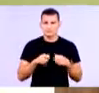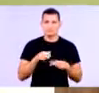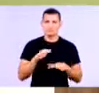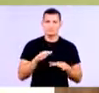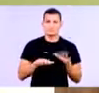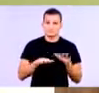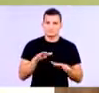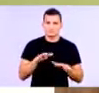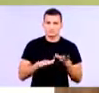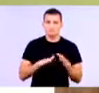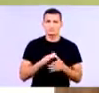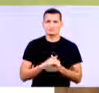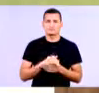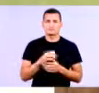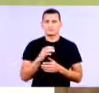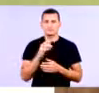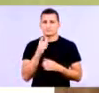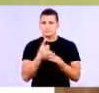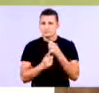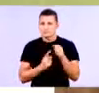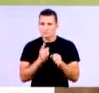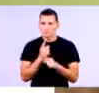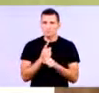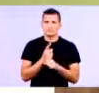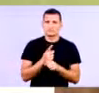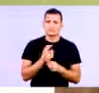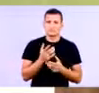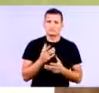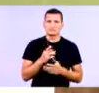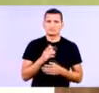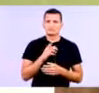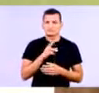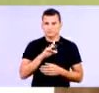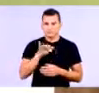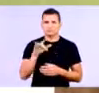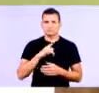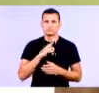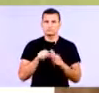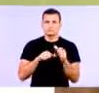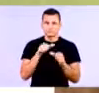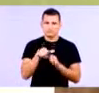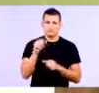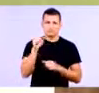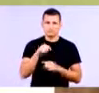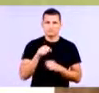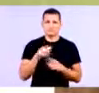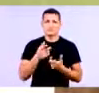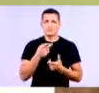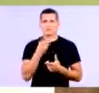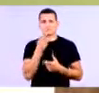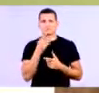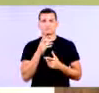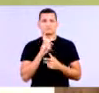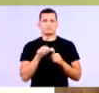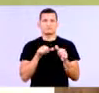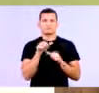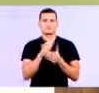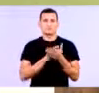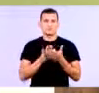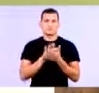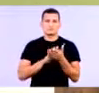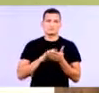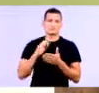muito provavelmente em 1 ano, como é sugerido, vai ter mudança sim. A gente fala, mas não mudou nada do ano passado para